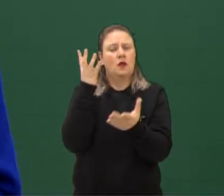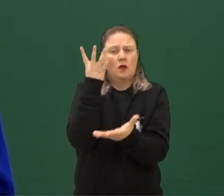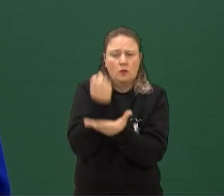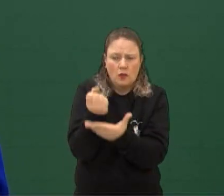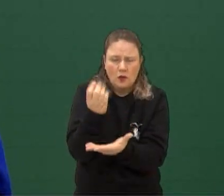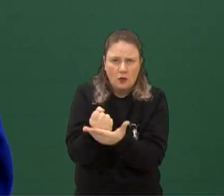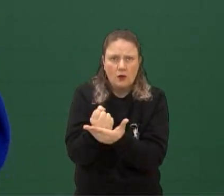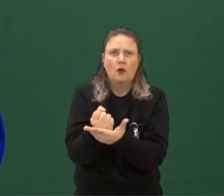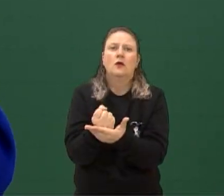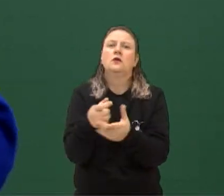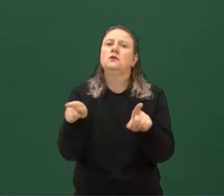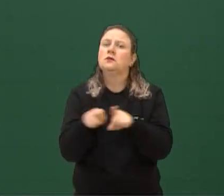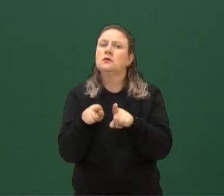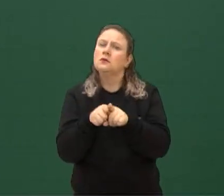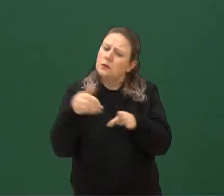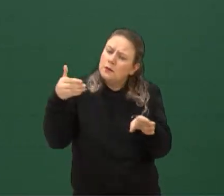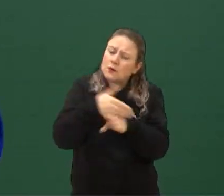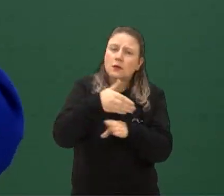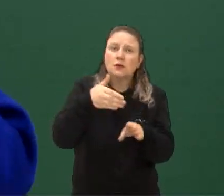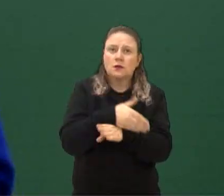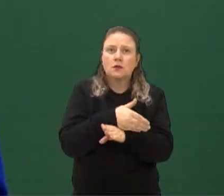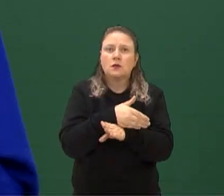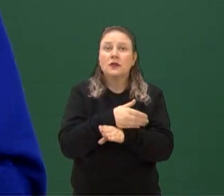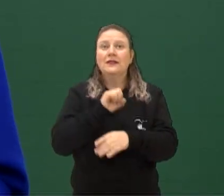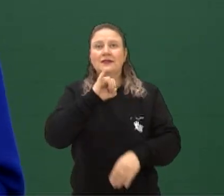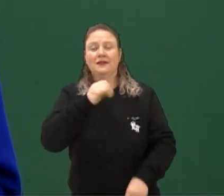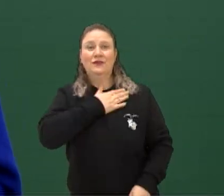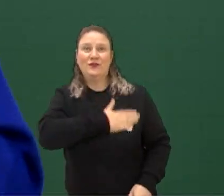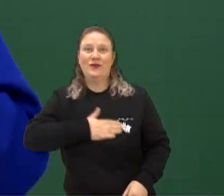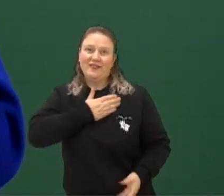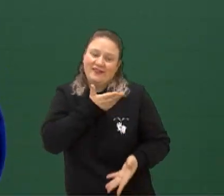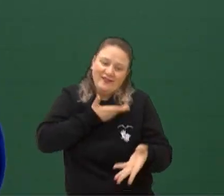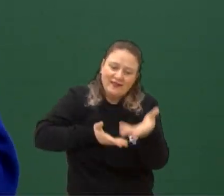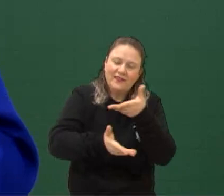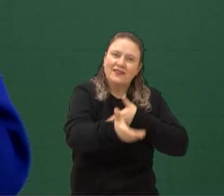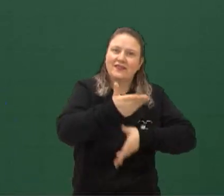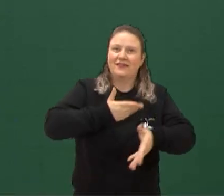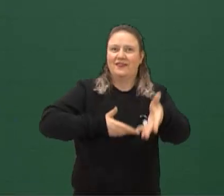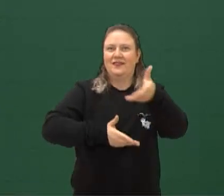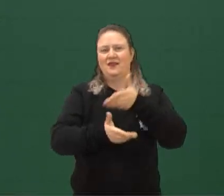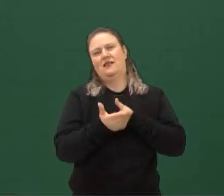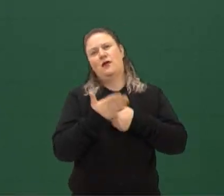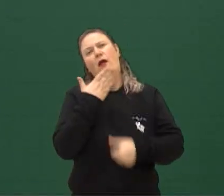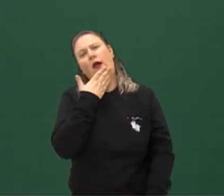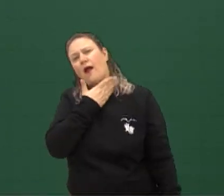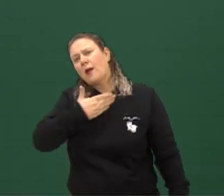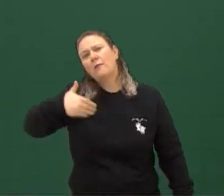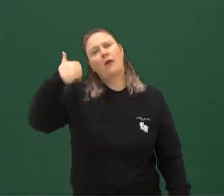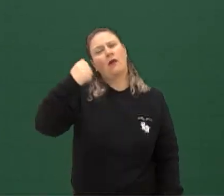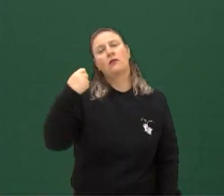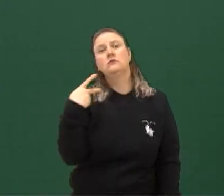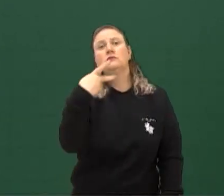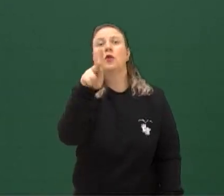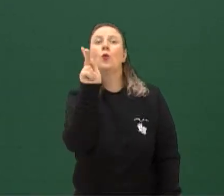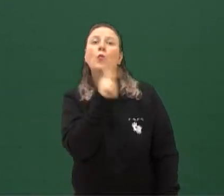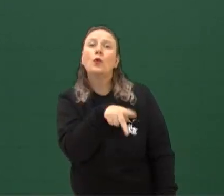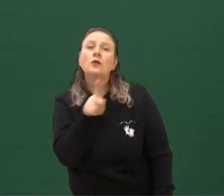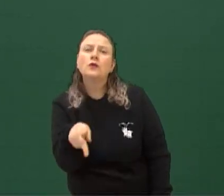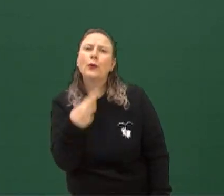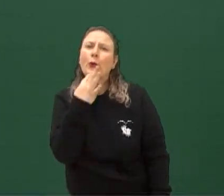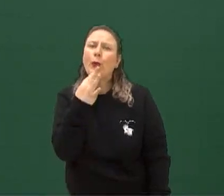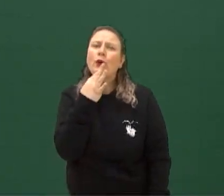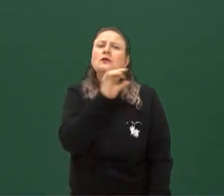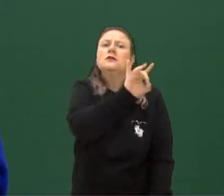pelo Google Meet, participe também. Porque se você gostou dessa interação aqui, ninguém melhor que o seu próprio professor que te conhece, que está